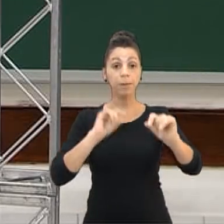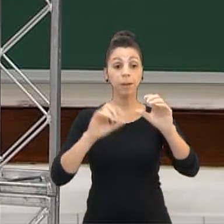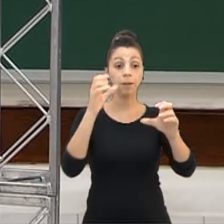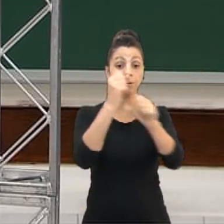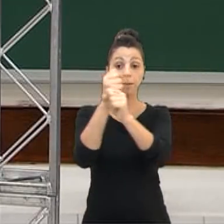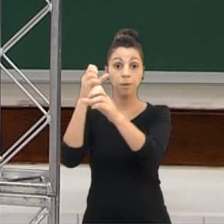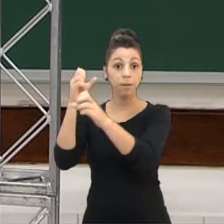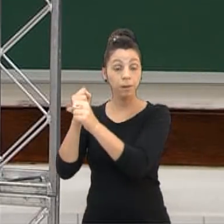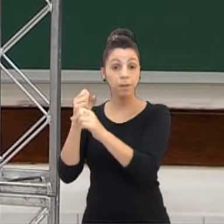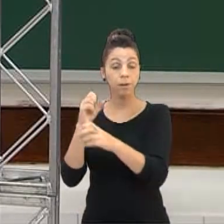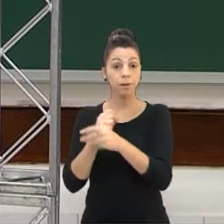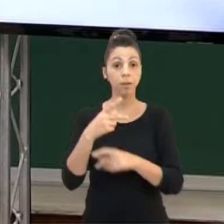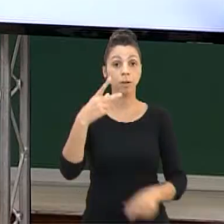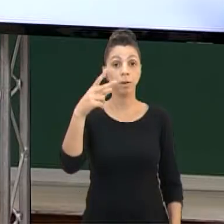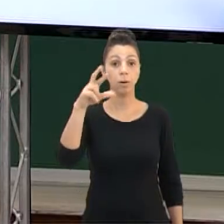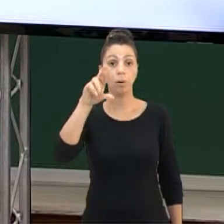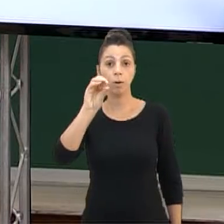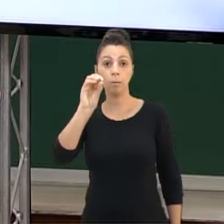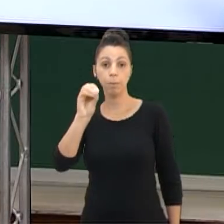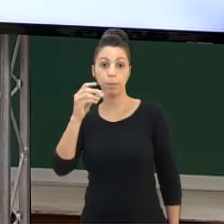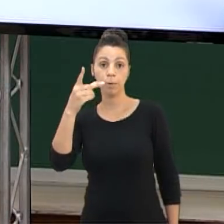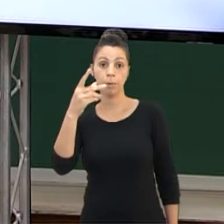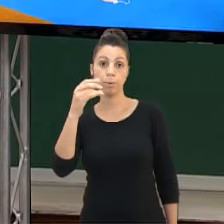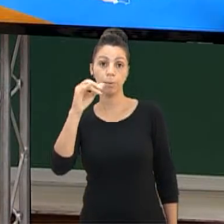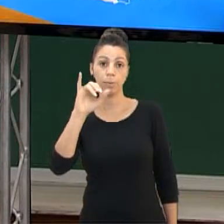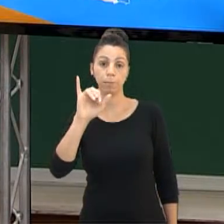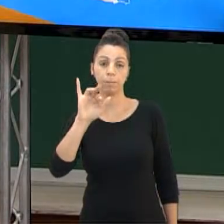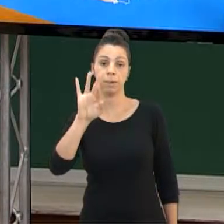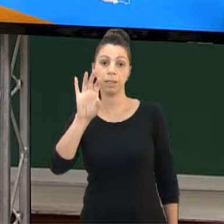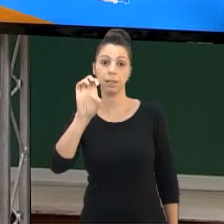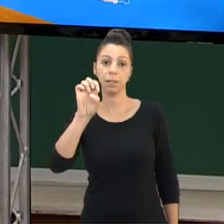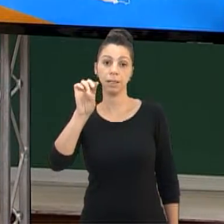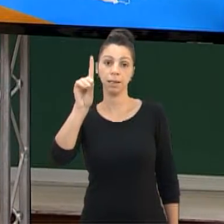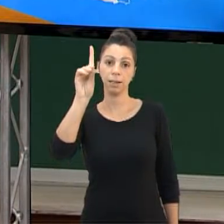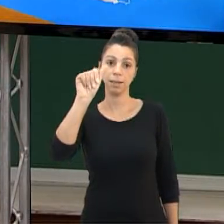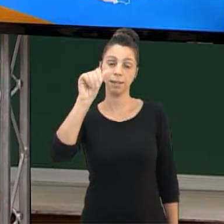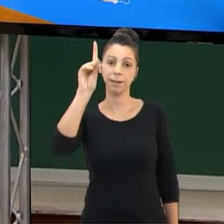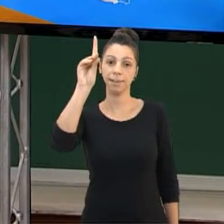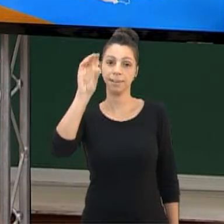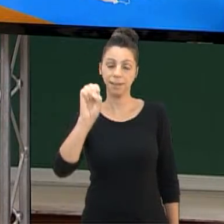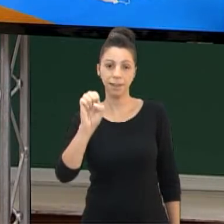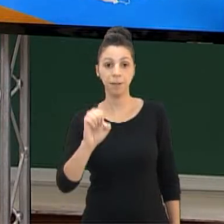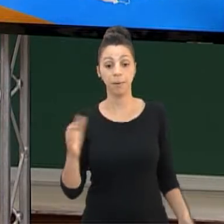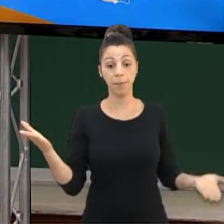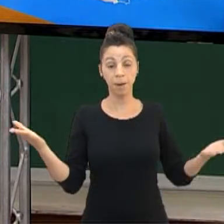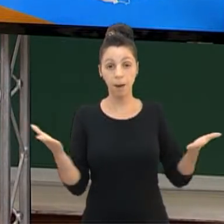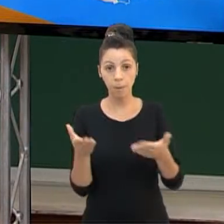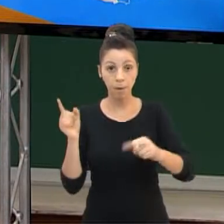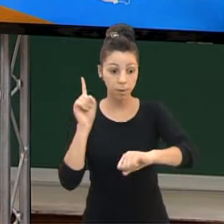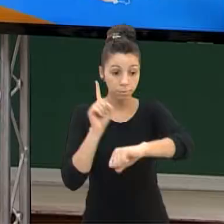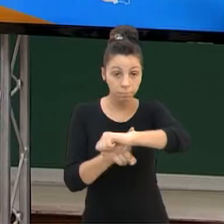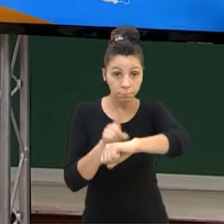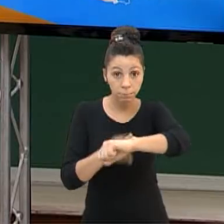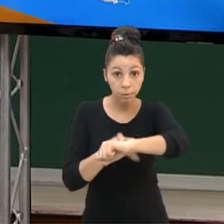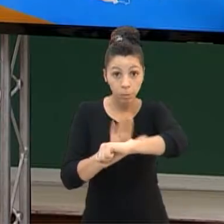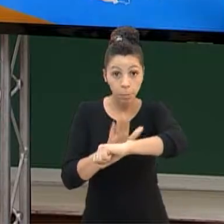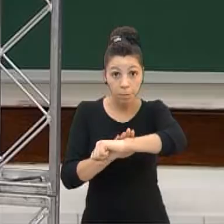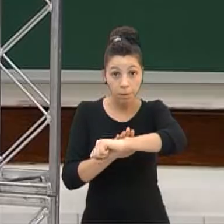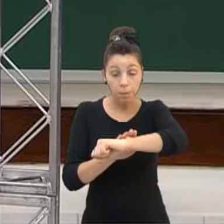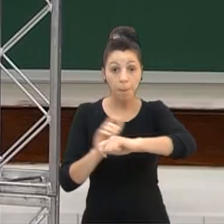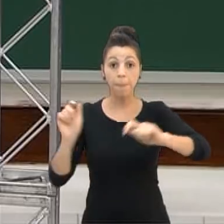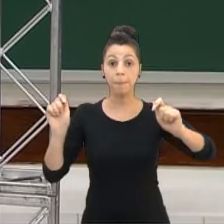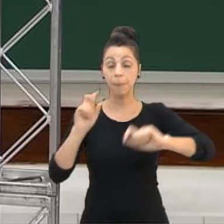suas propriedades. Então, meus queridos, neste momento, lembre-se, precisa dar